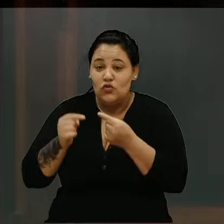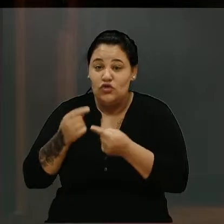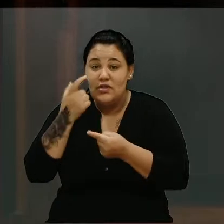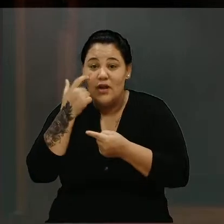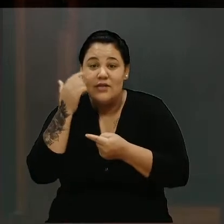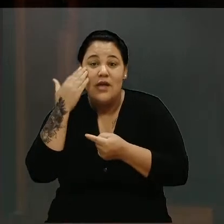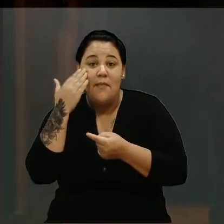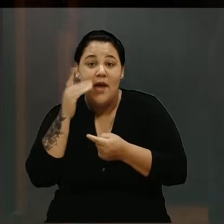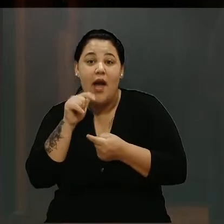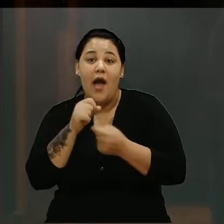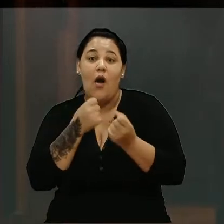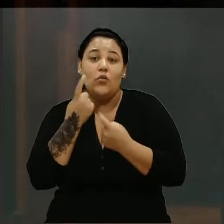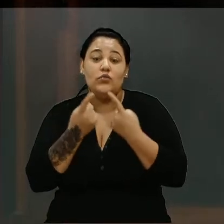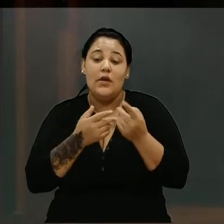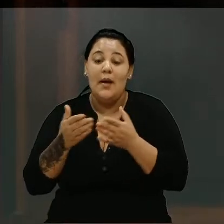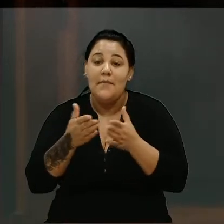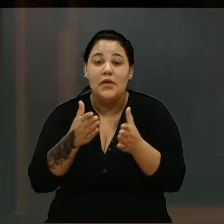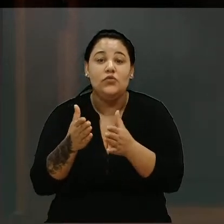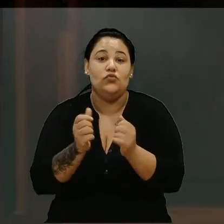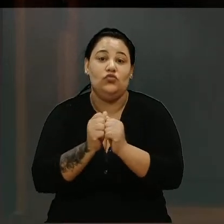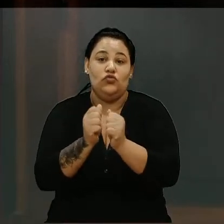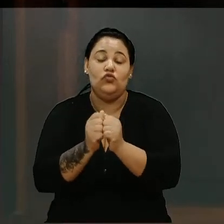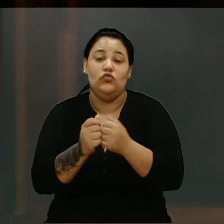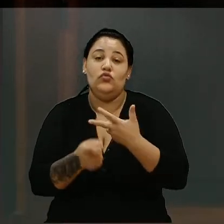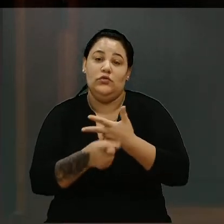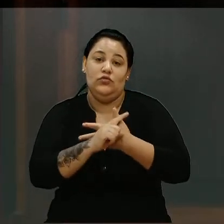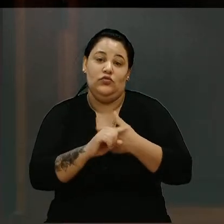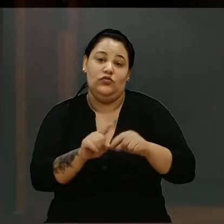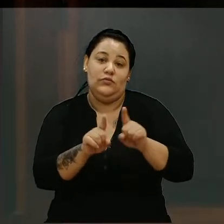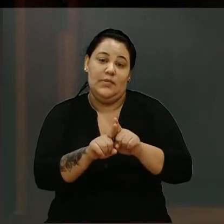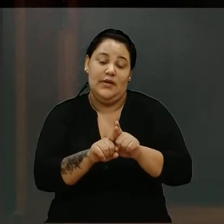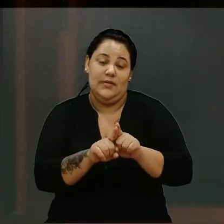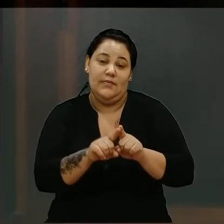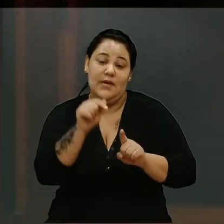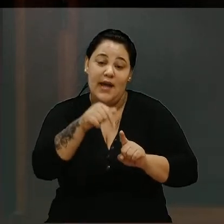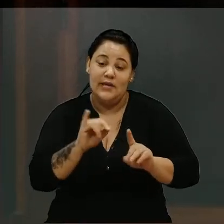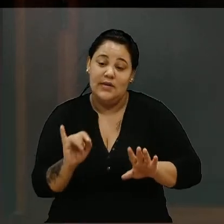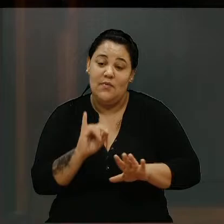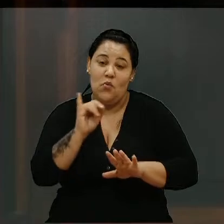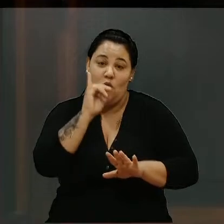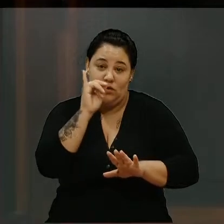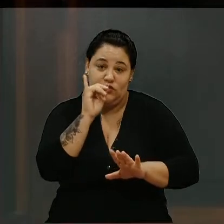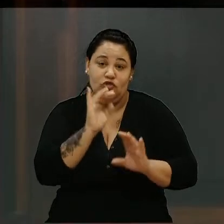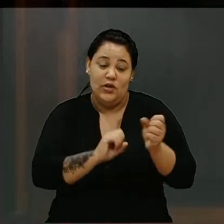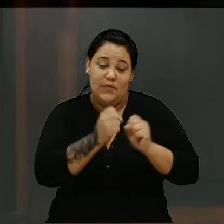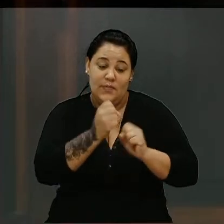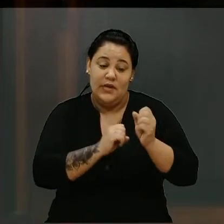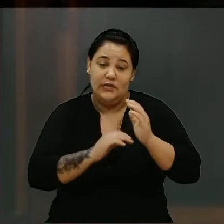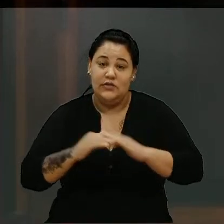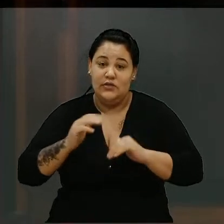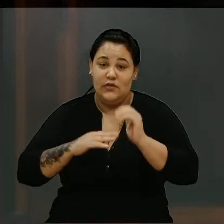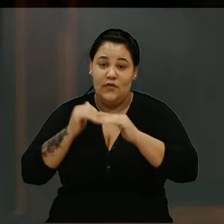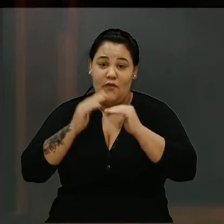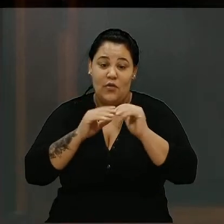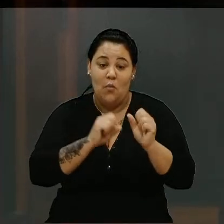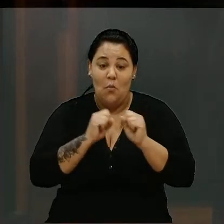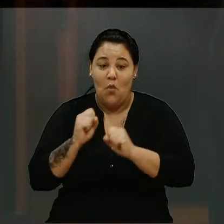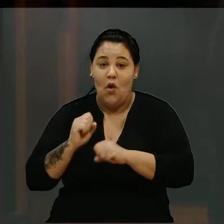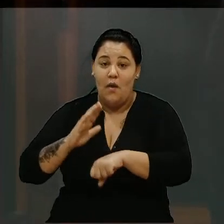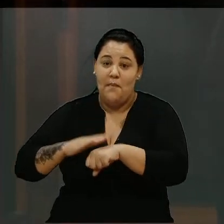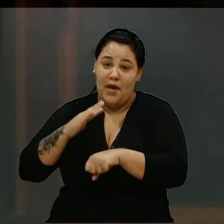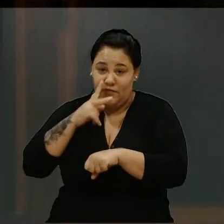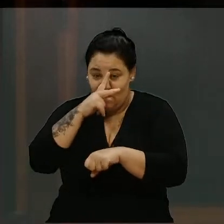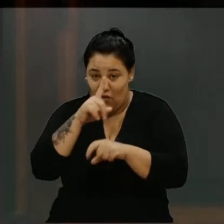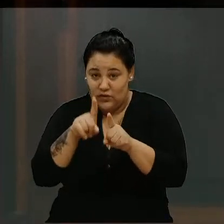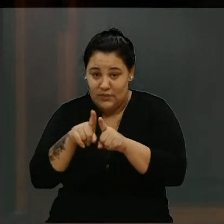caminhos, vereadora Rose, junto com o Executivo, para que essa importante companhia de desenvolvimento possa se fortalecer.